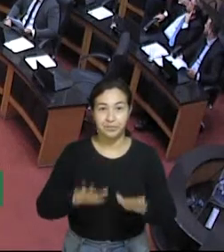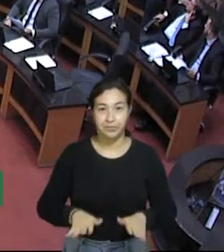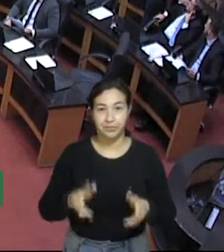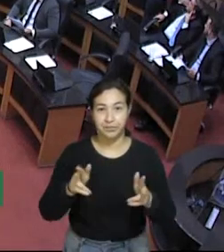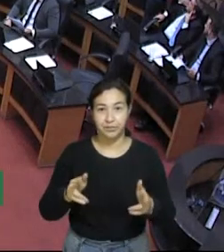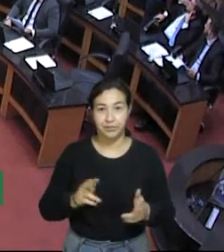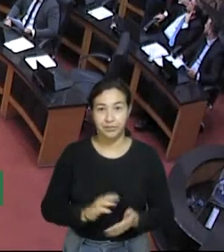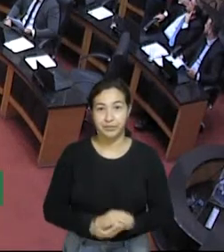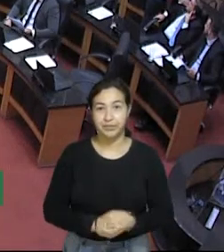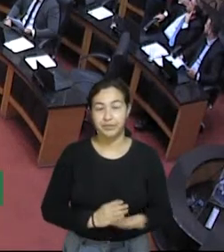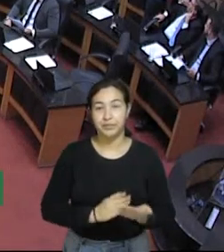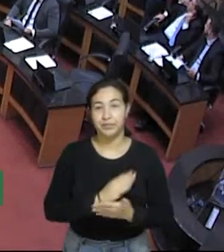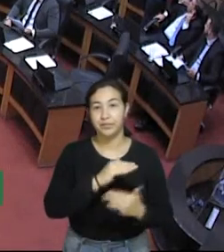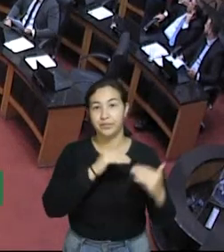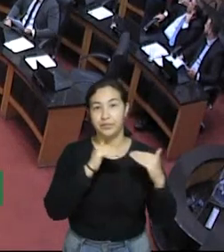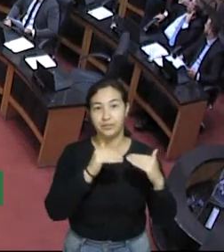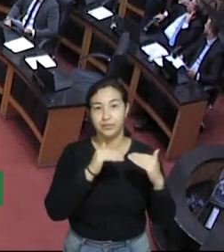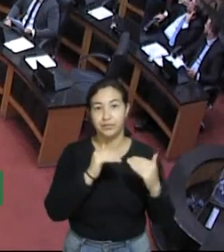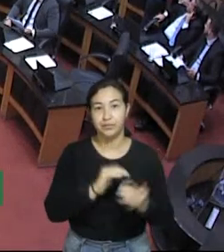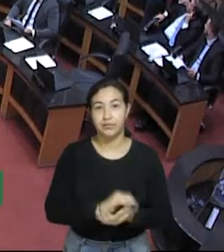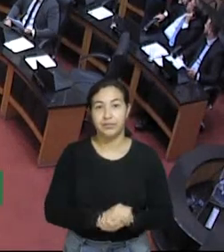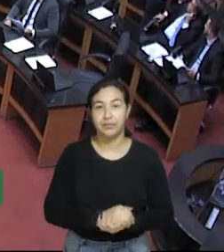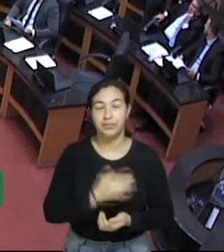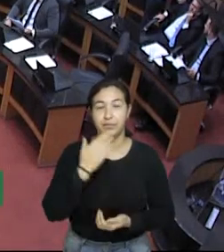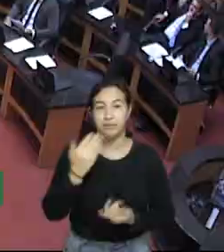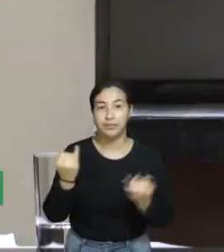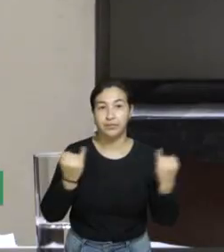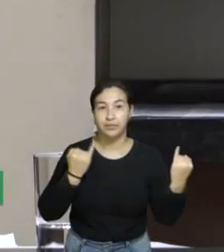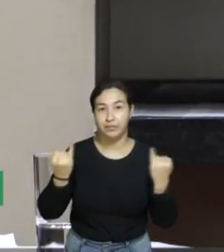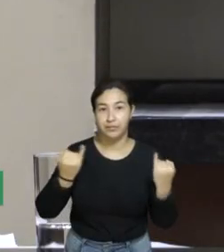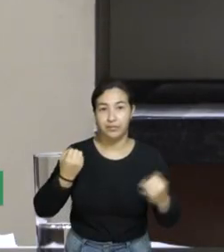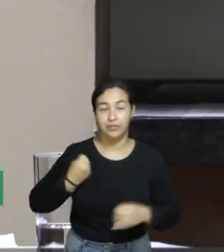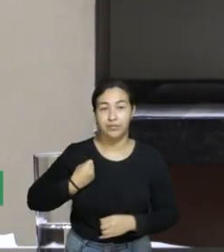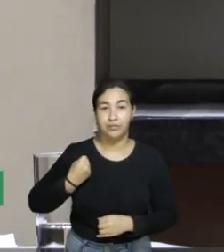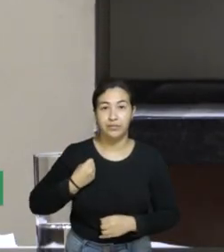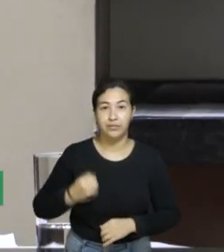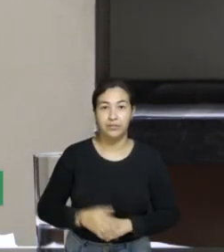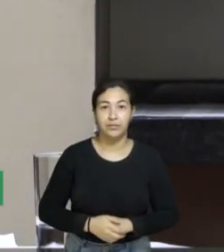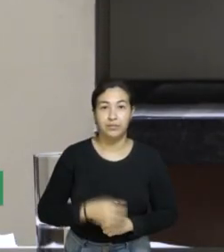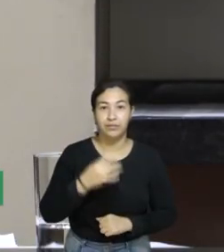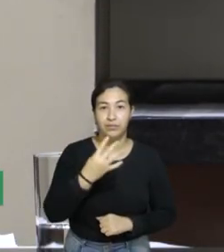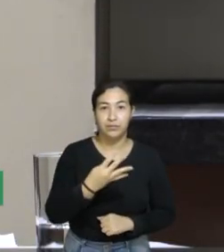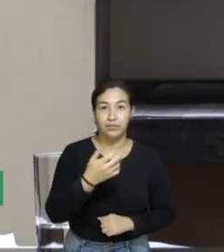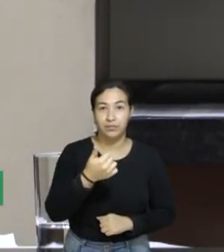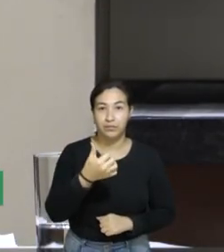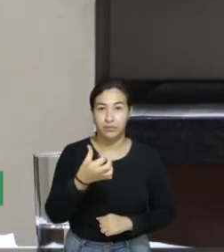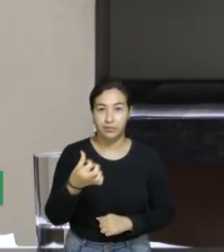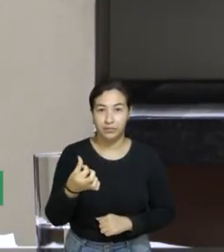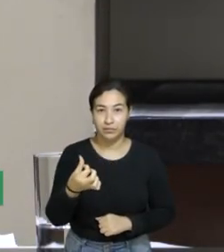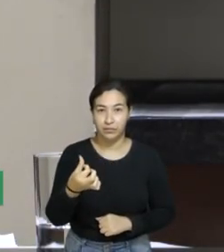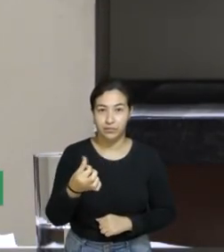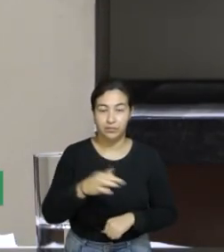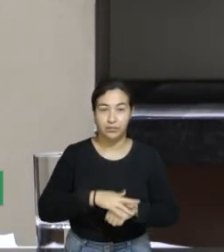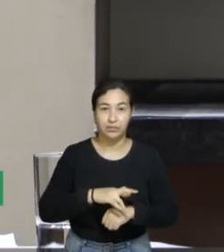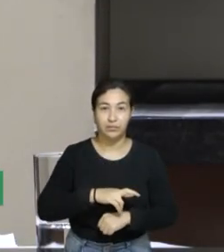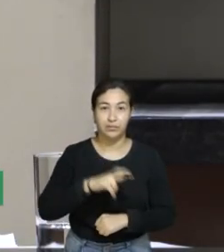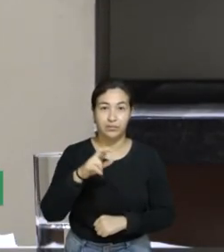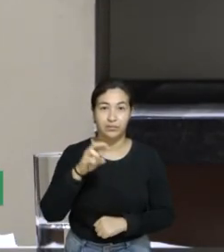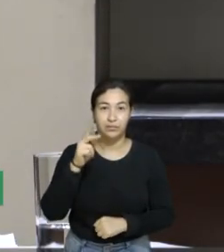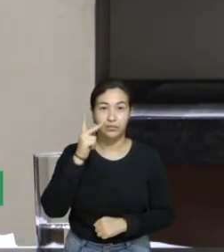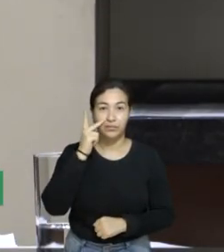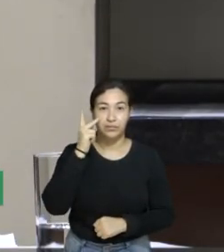encontram. Aprovado por unanimidade. Pedidos de informação. Pedido de informação 416. Autor, deputado Pepe